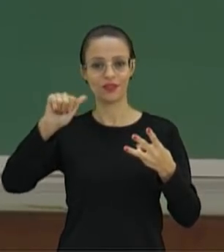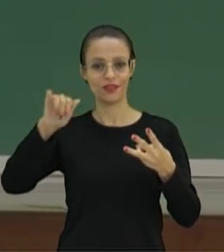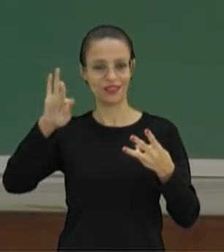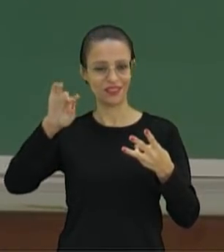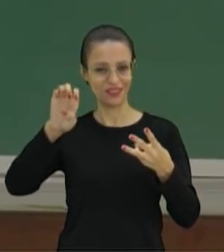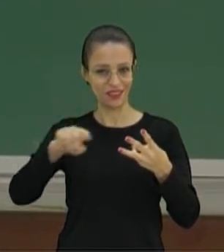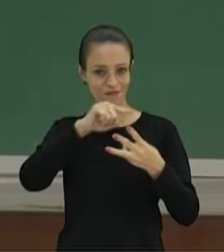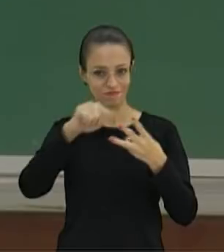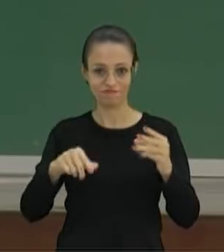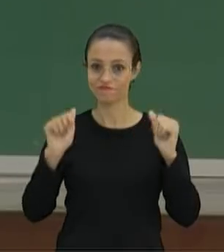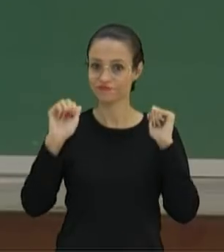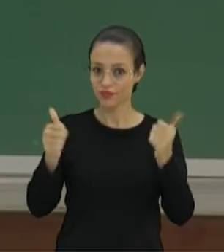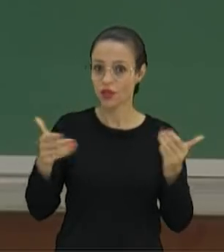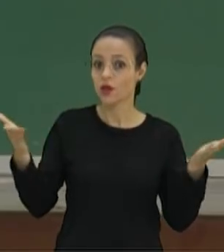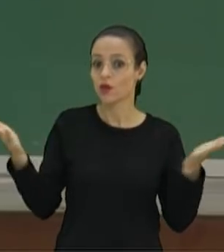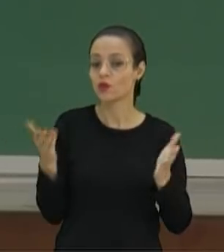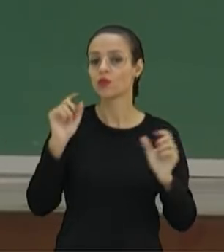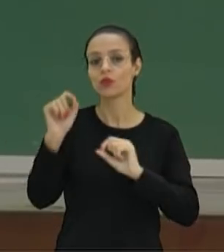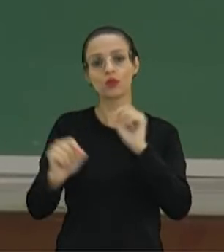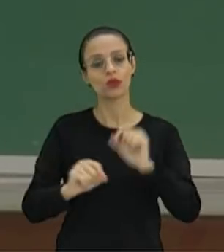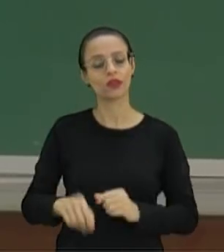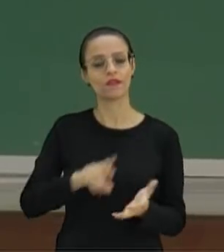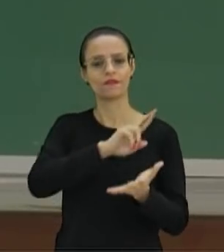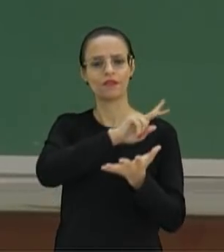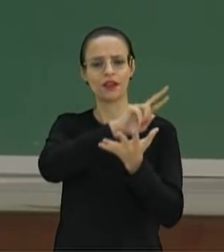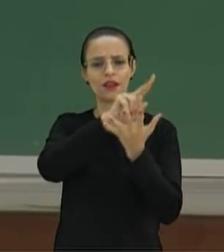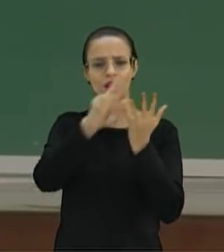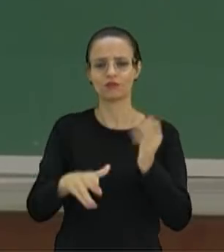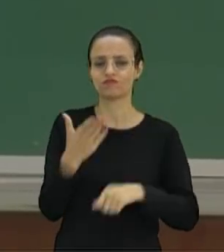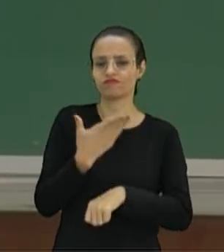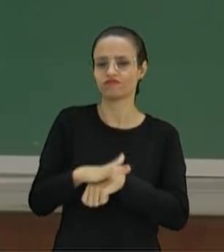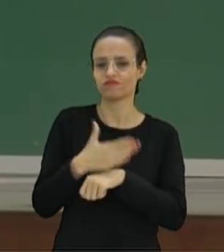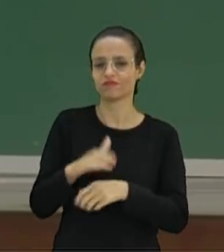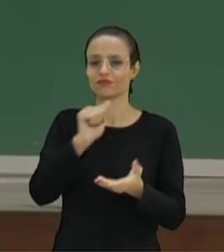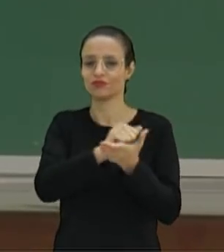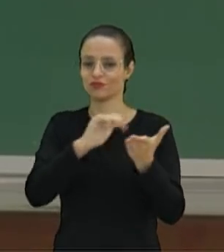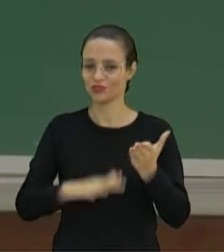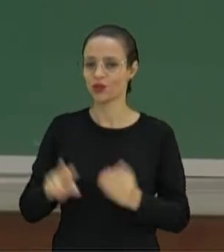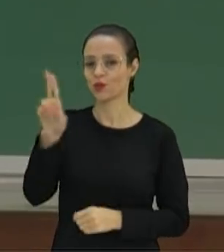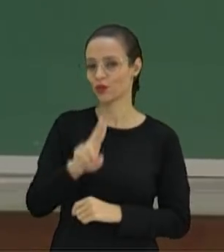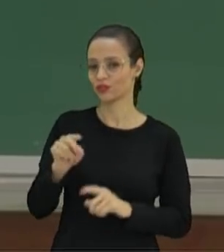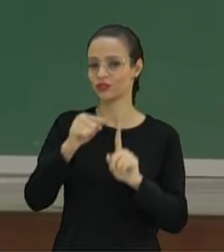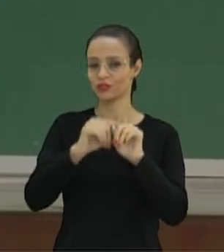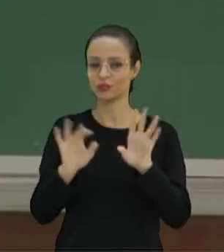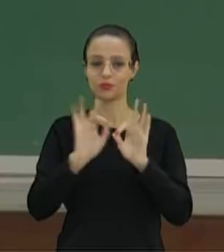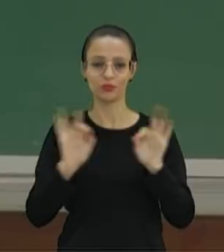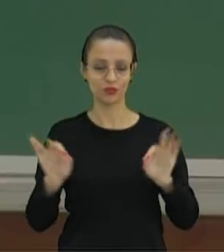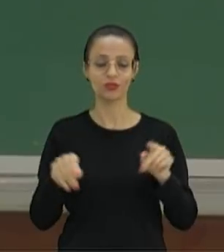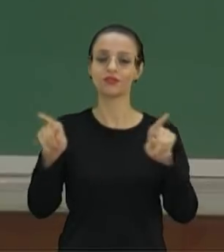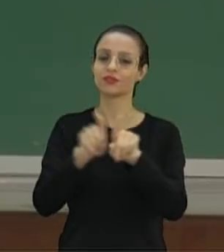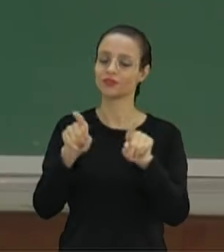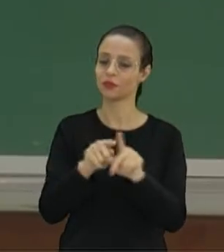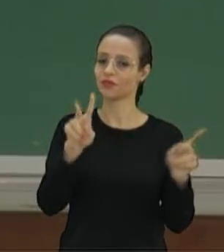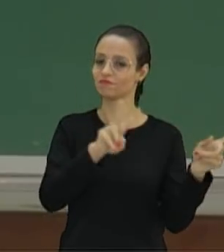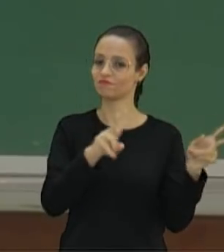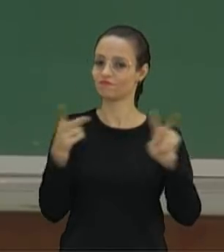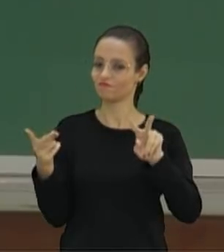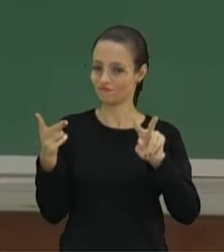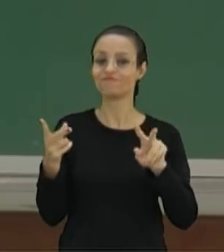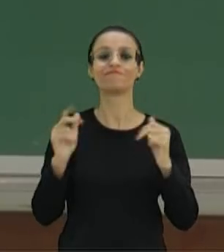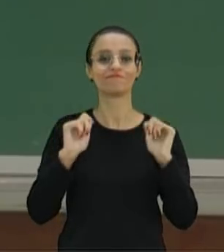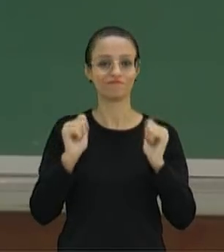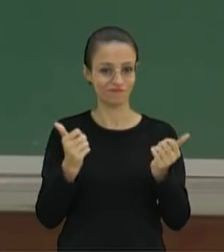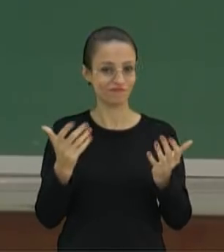Beleza? Hoje nós vamos fazer o quê? Vários exercícios utilizando essas unidades de medida e as